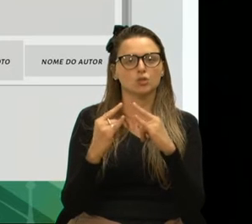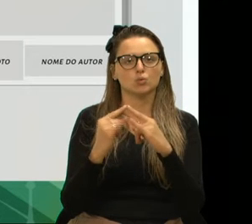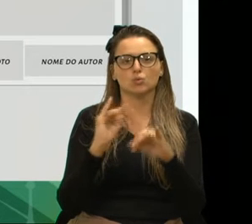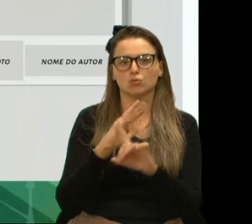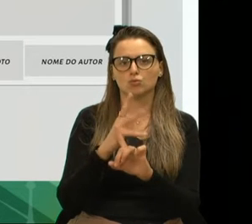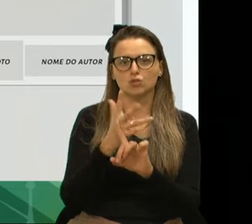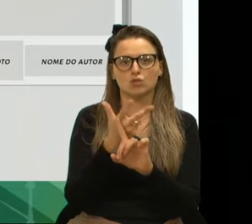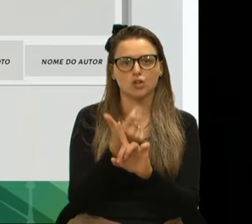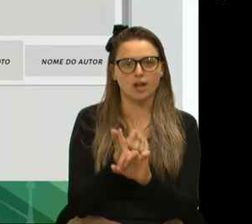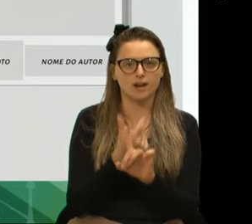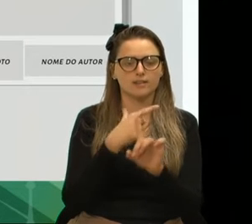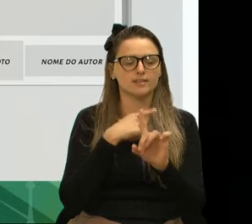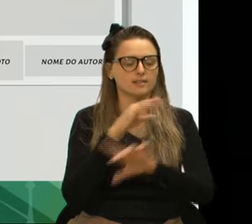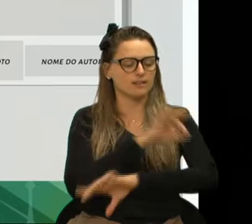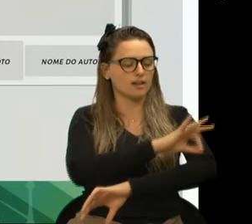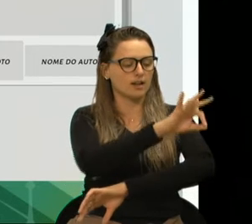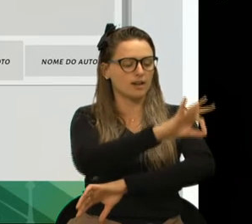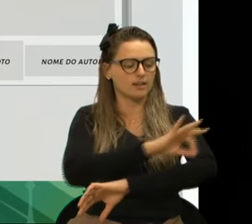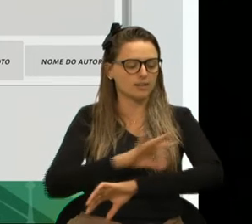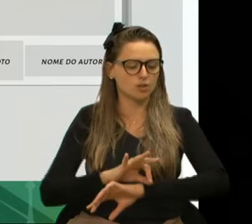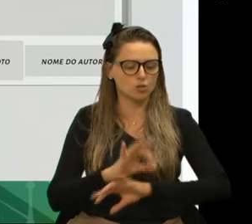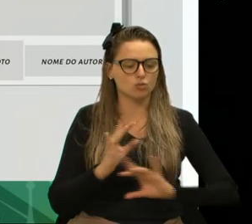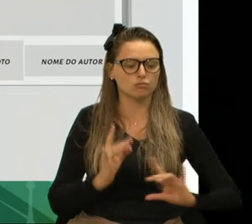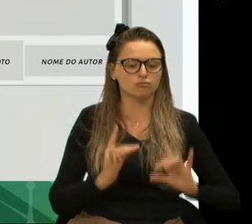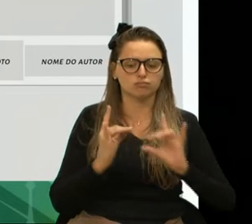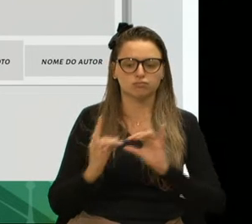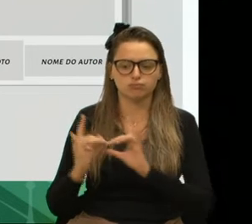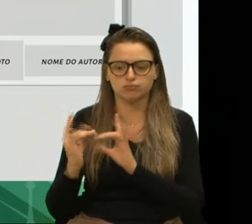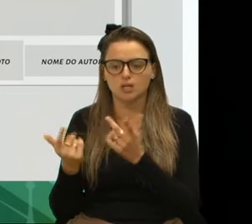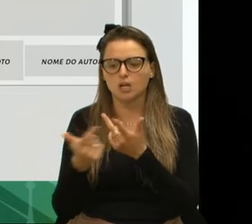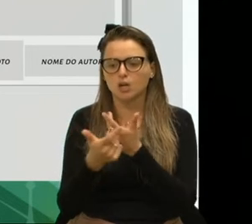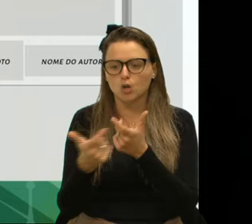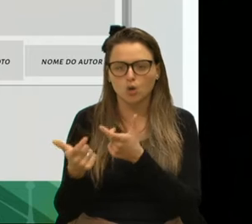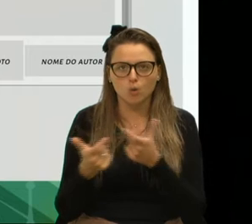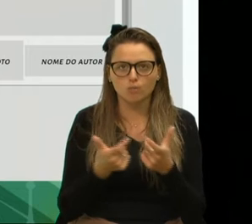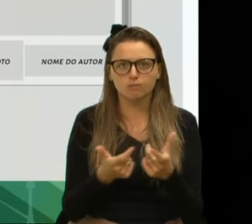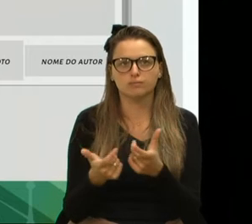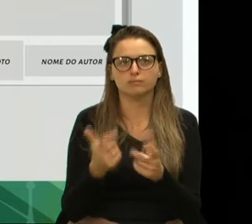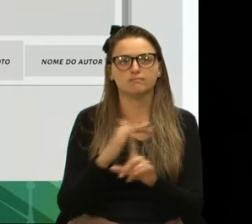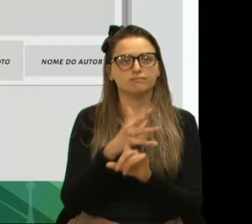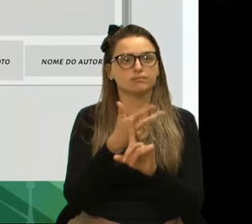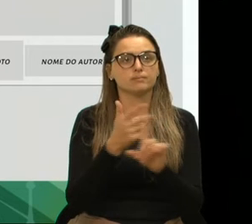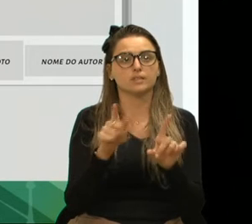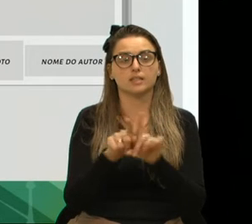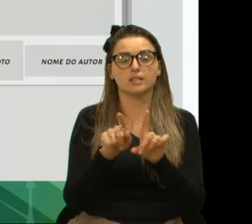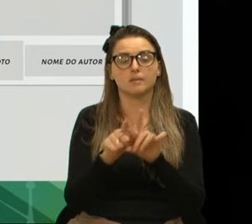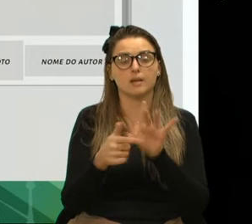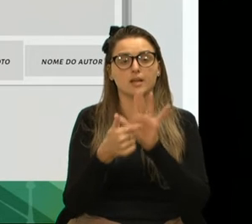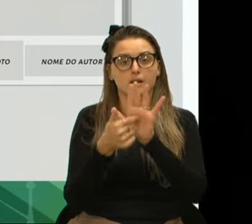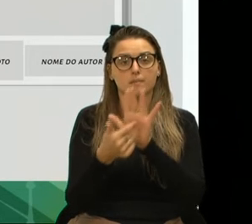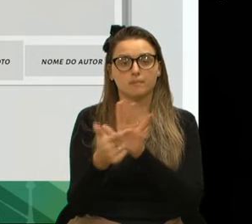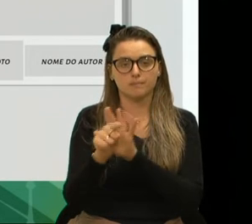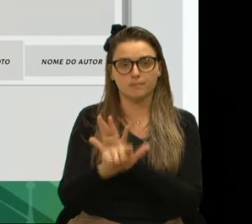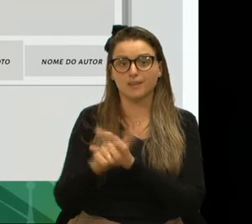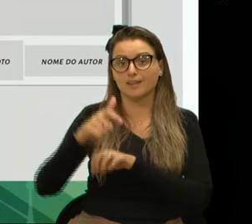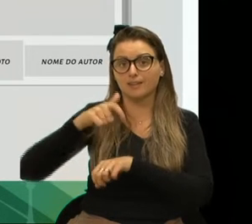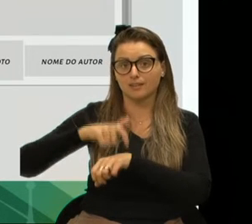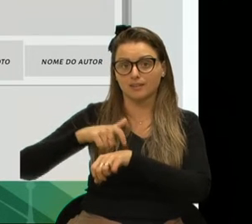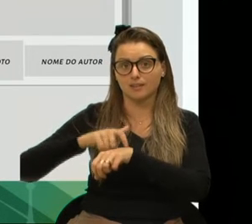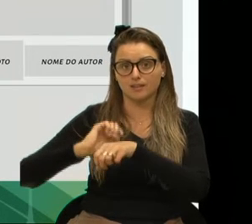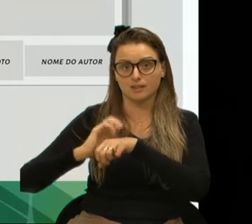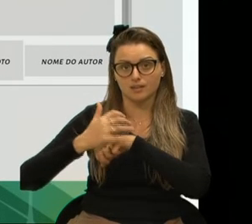exibe construções, artefatos de valor artísticos e também as suas reproduções. E em tempos de